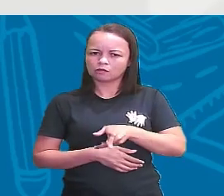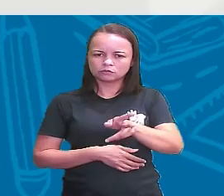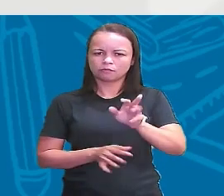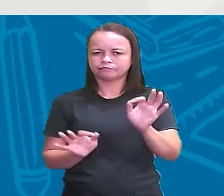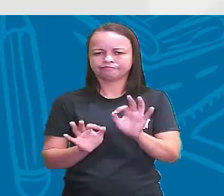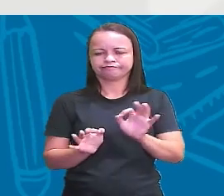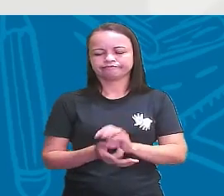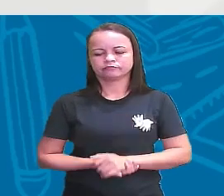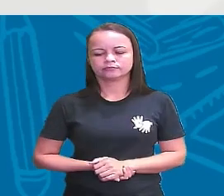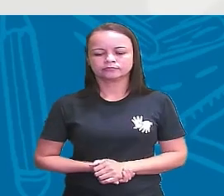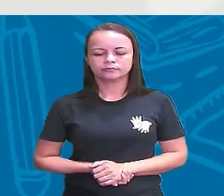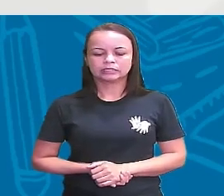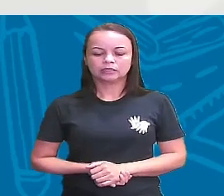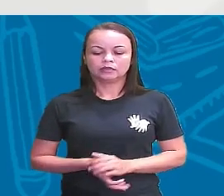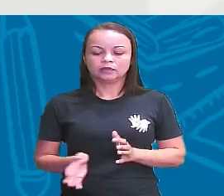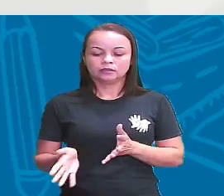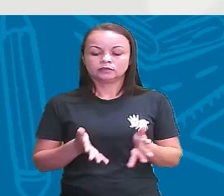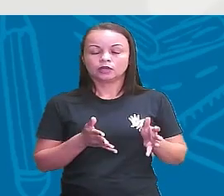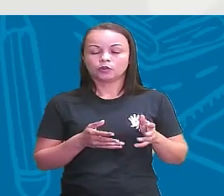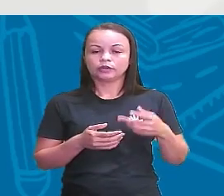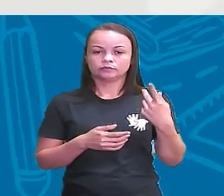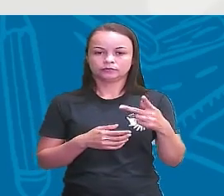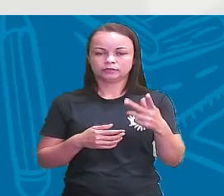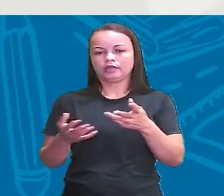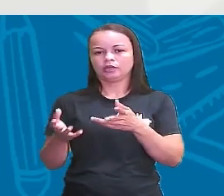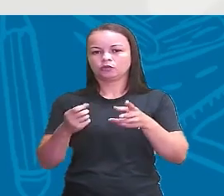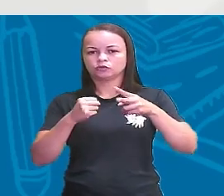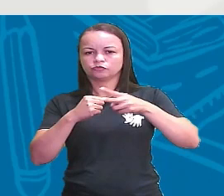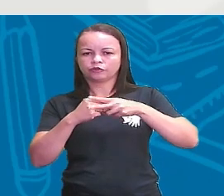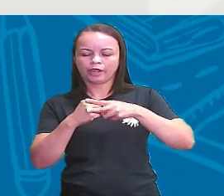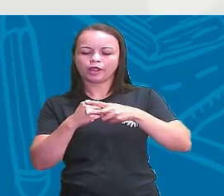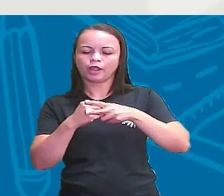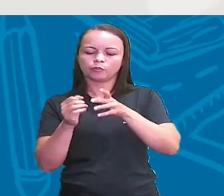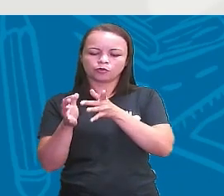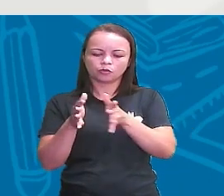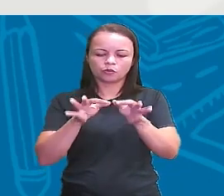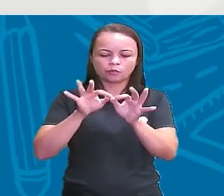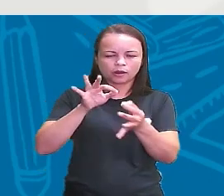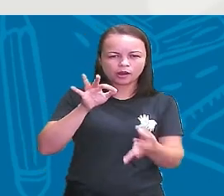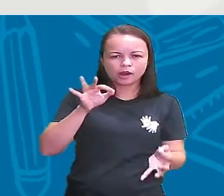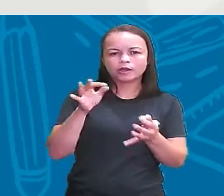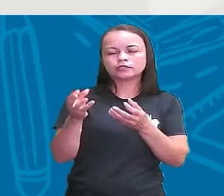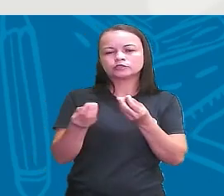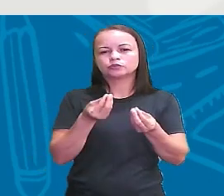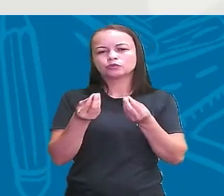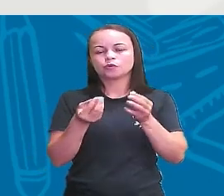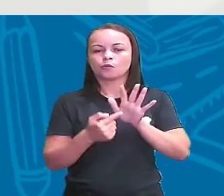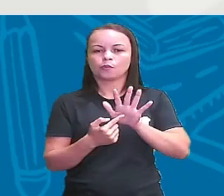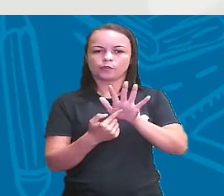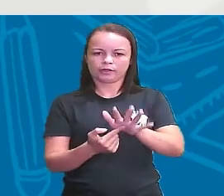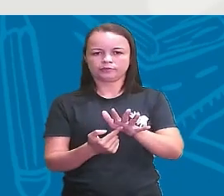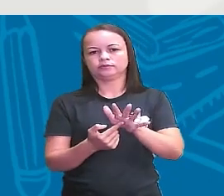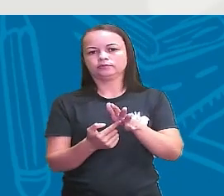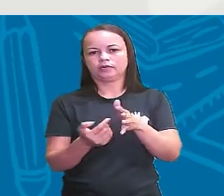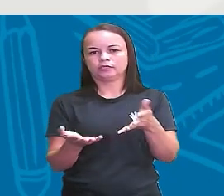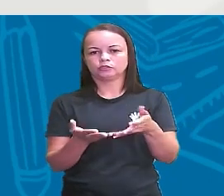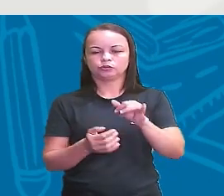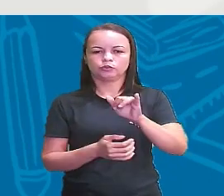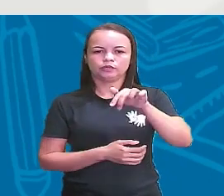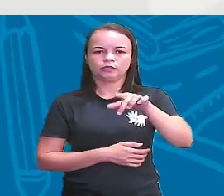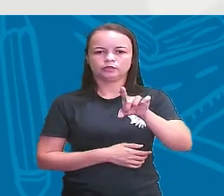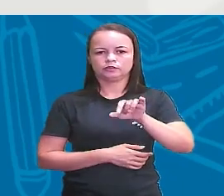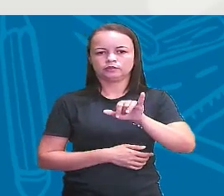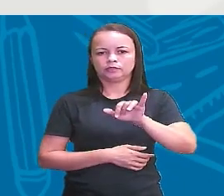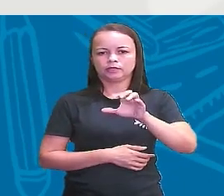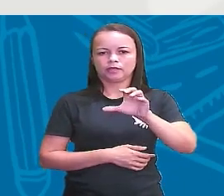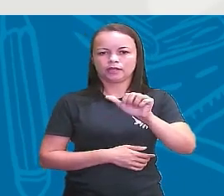E aí a gente tem, ó, a conjugação dos verbos ser e estar no presente do indicativo. Como é que a